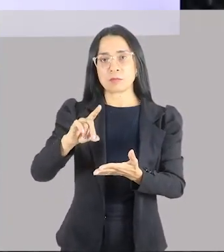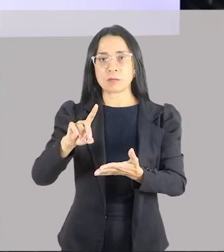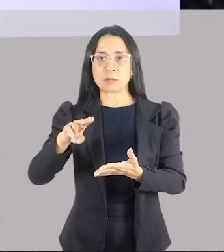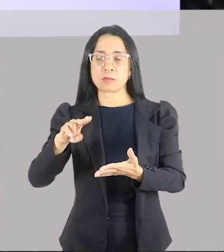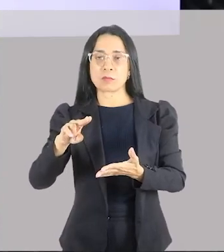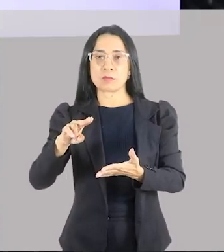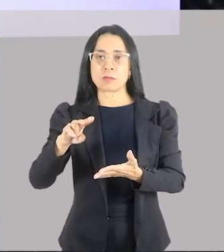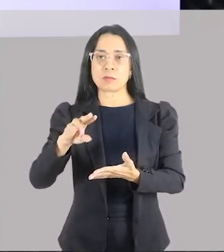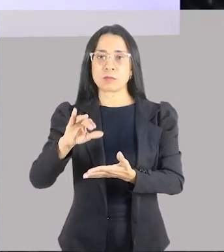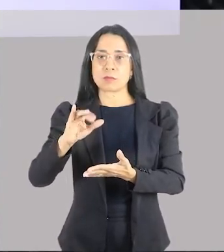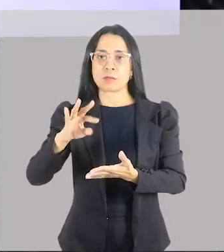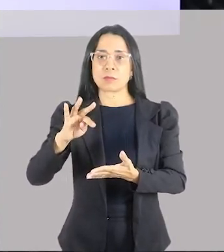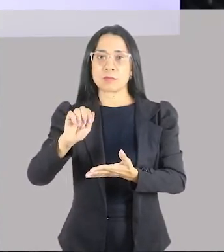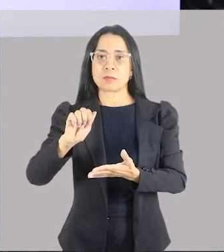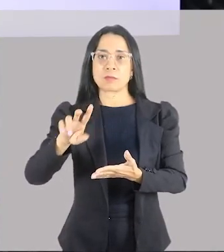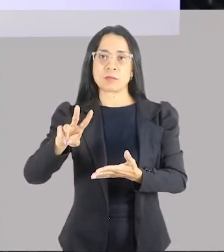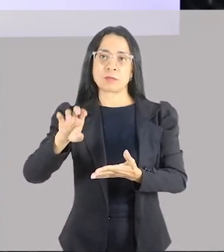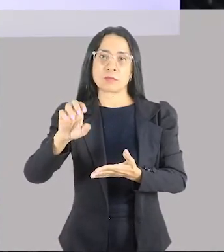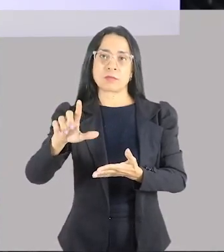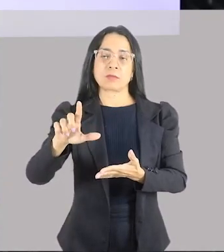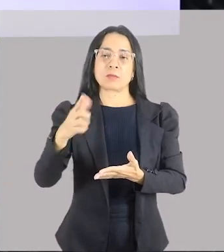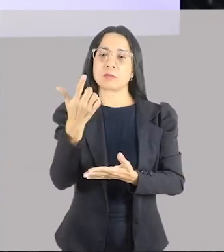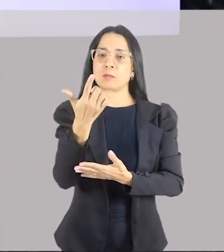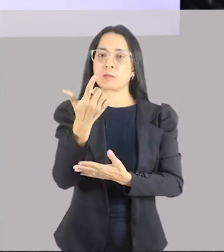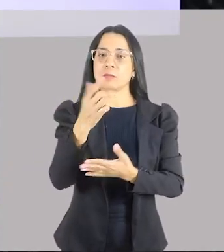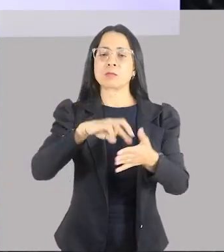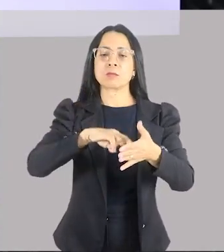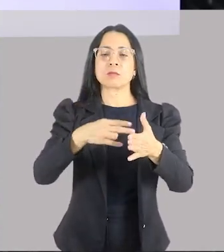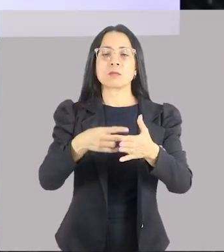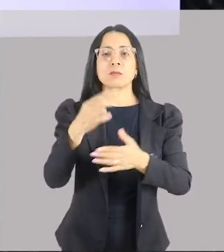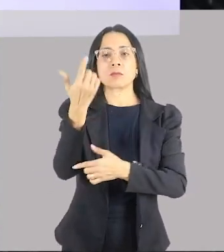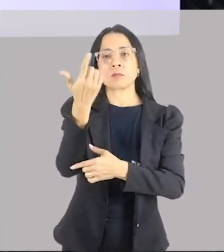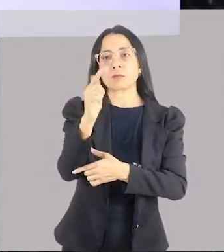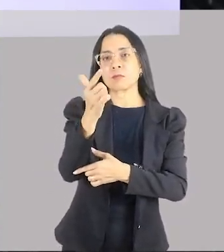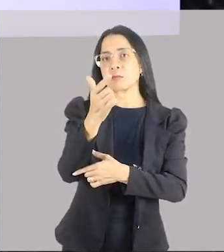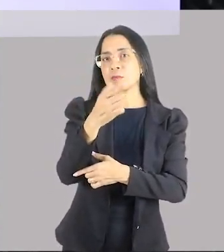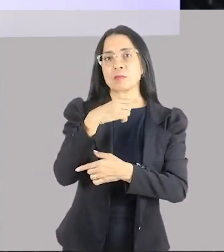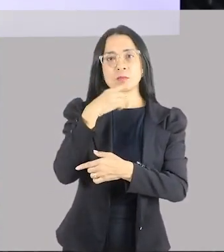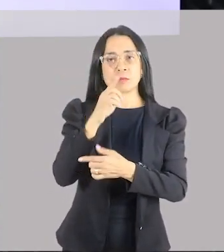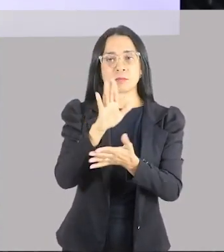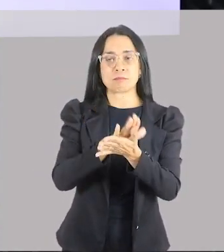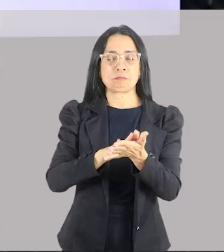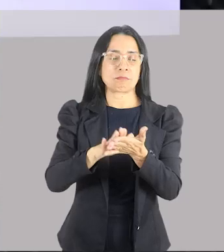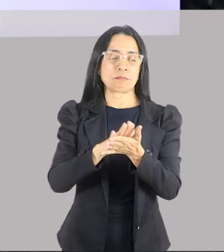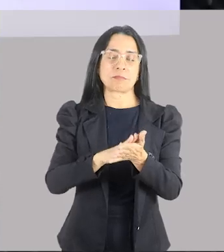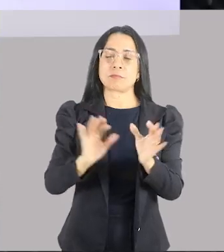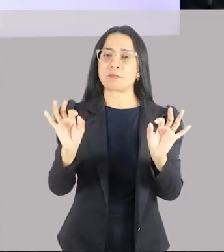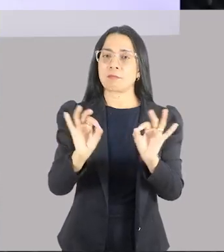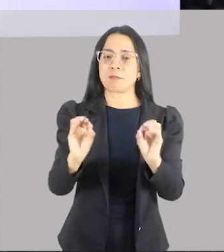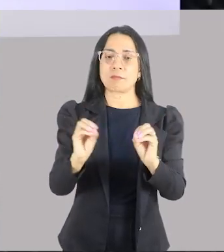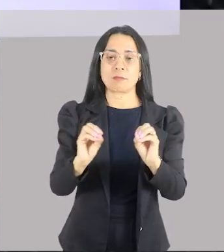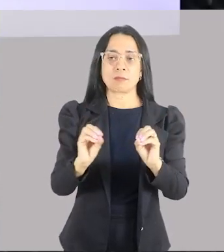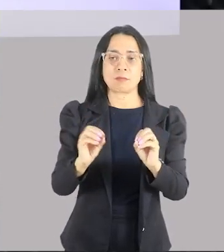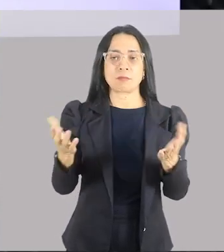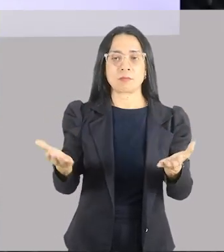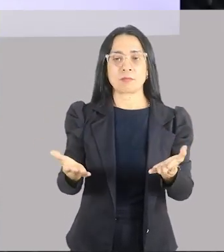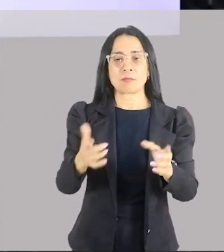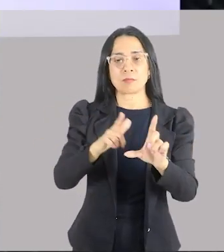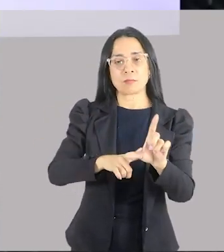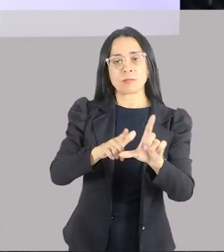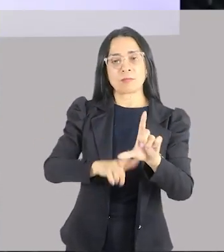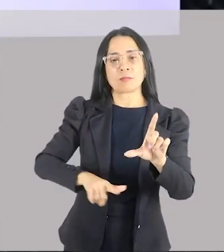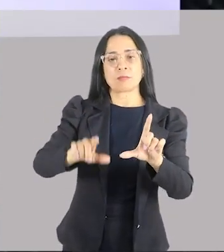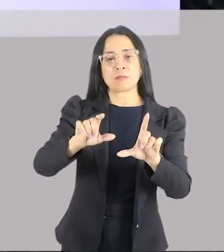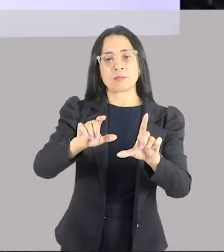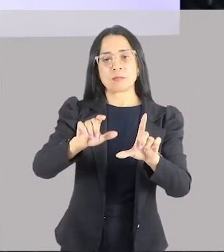O que significa isso? Do qual não temos dúvida nenhuma. Então, aqui a letra A é a nossa